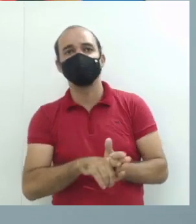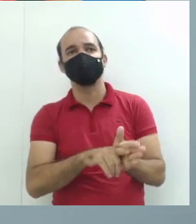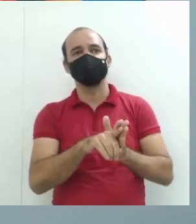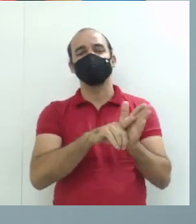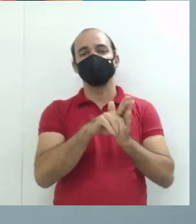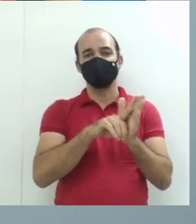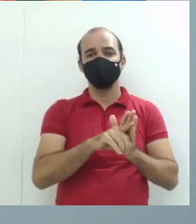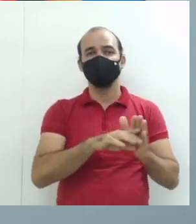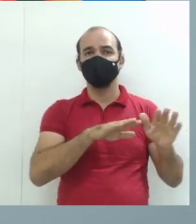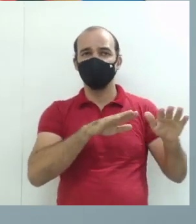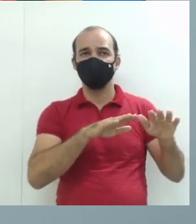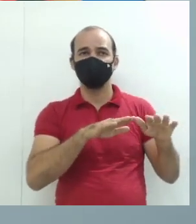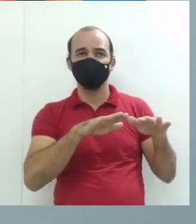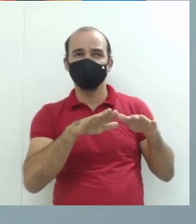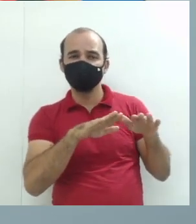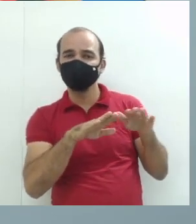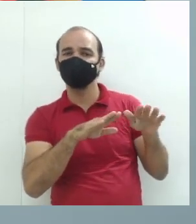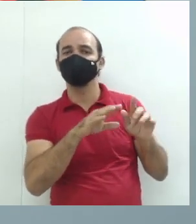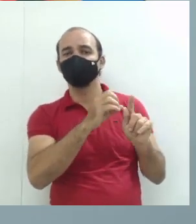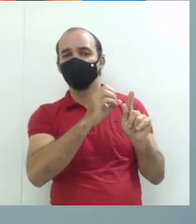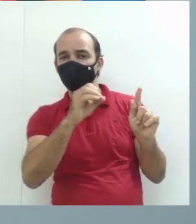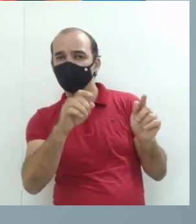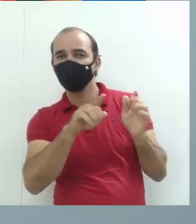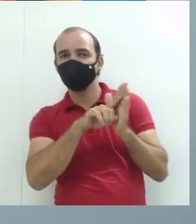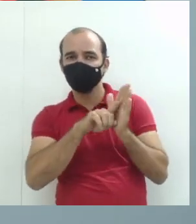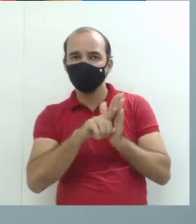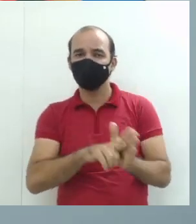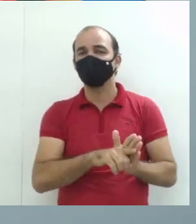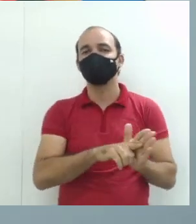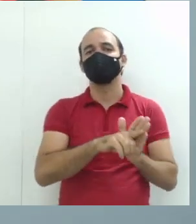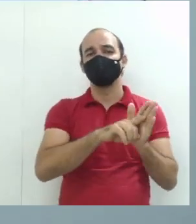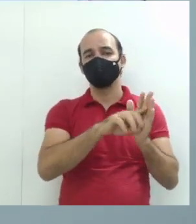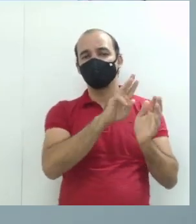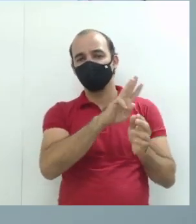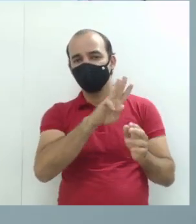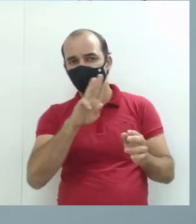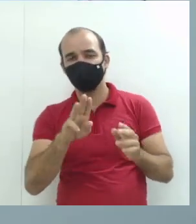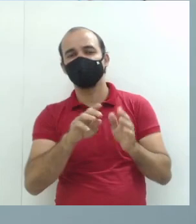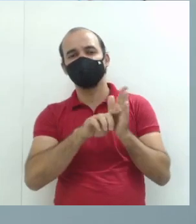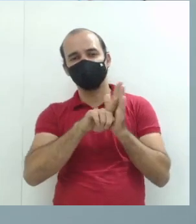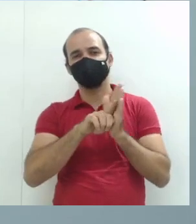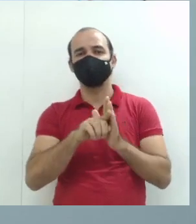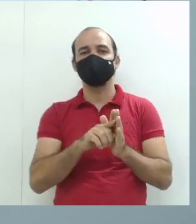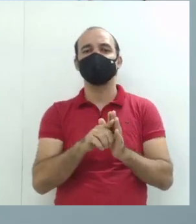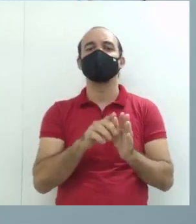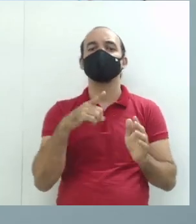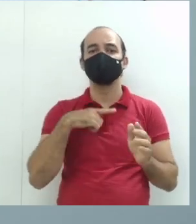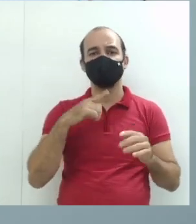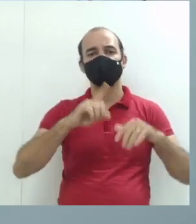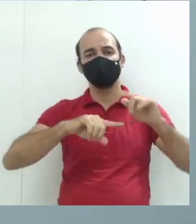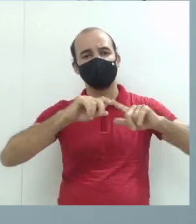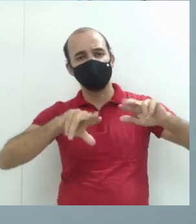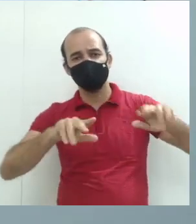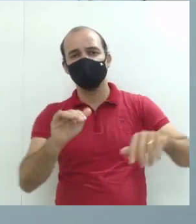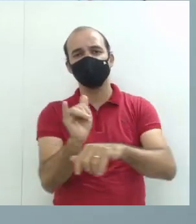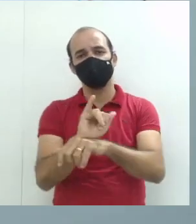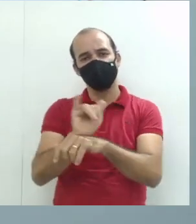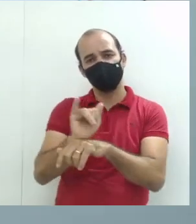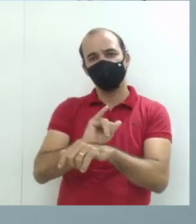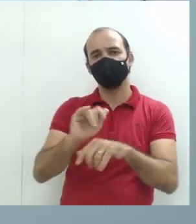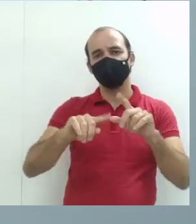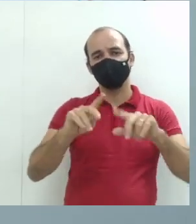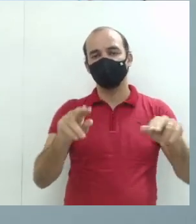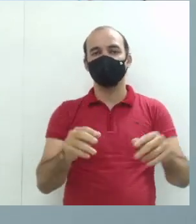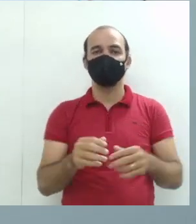esses movimentos musicais ou sobre esses artistas na internet. A gente encontra material muito fácil. Eu estou